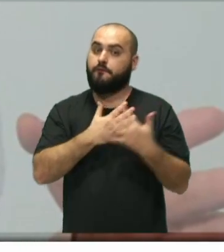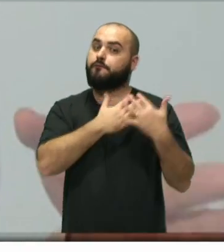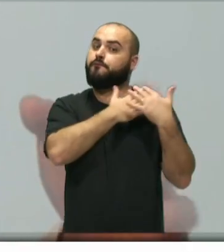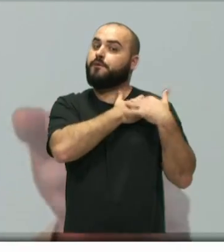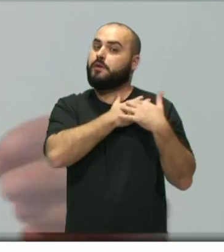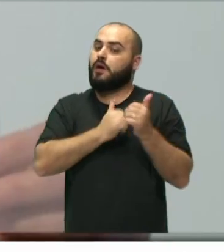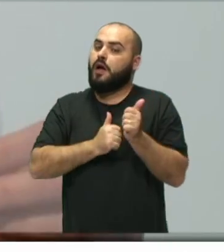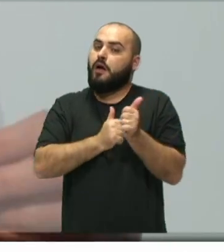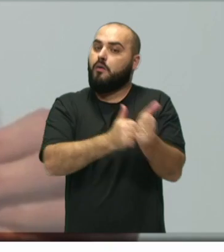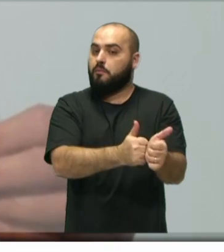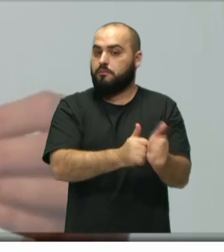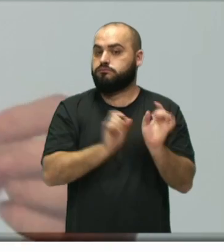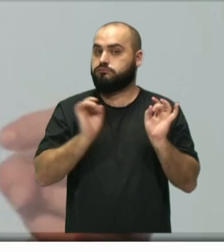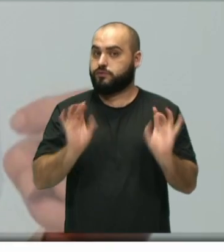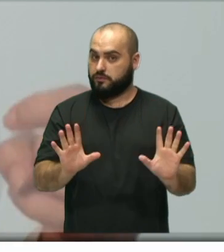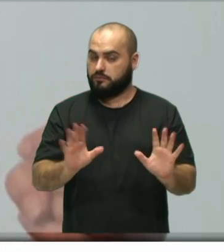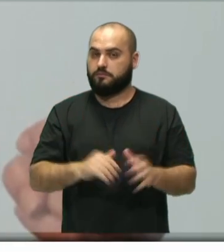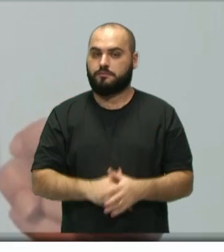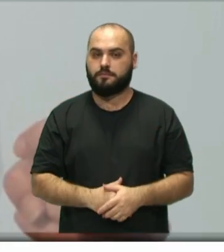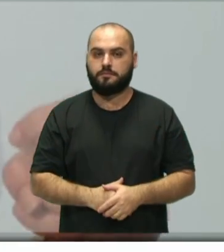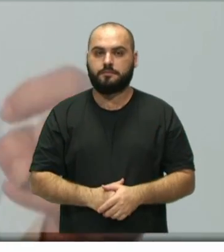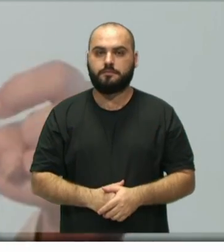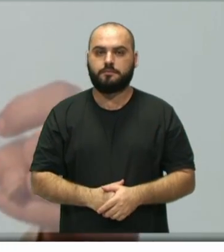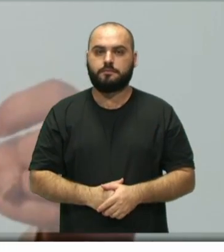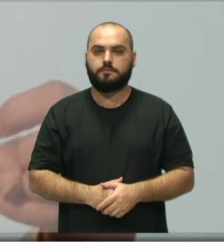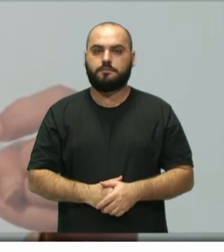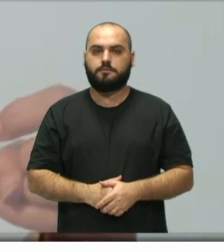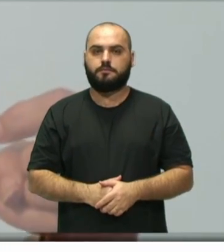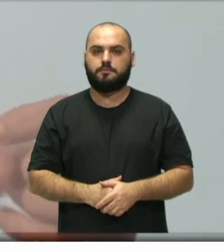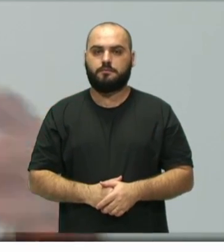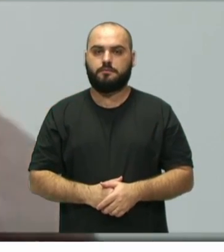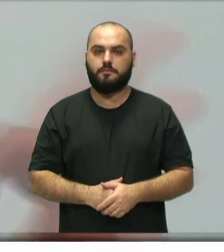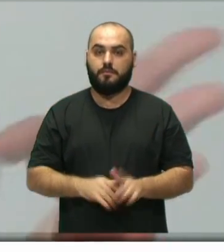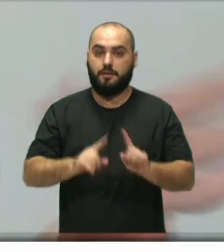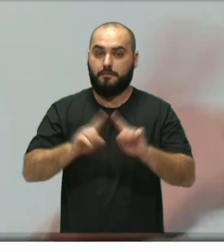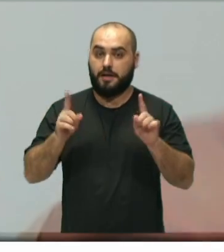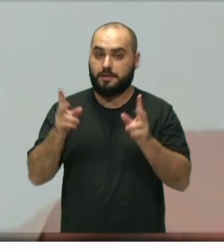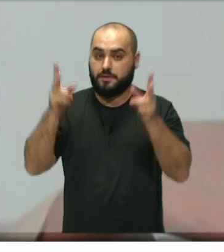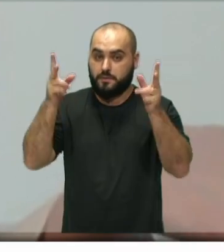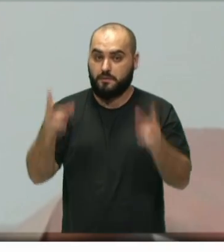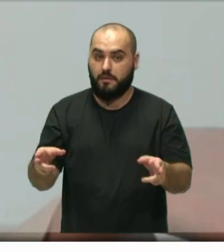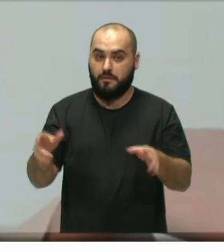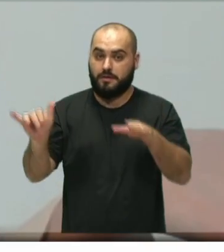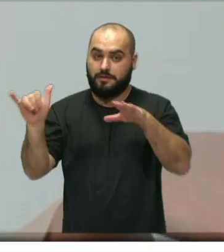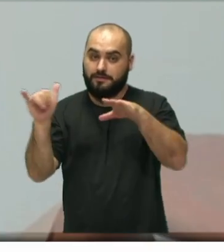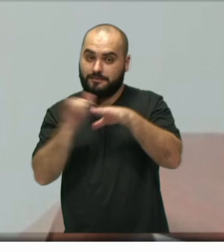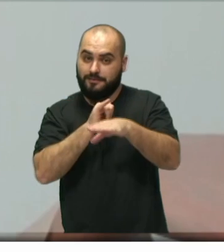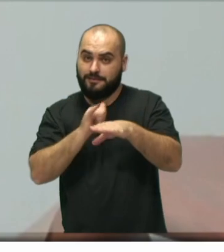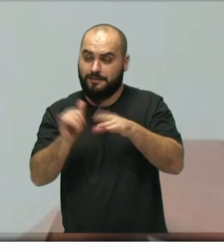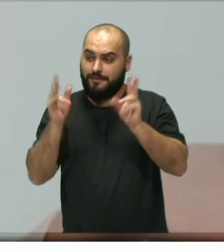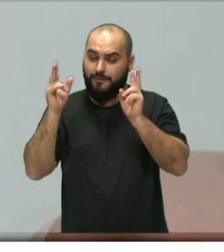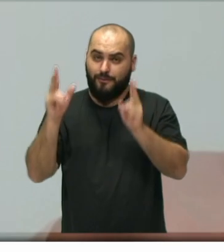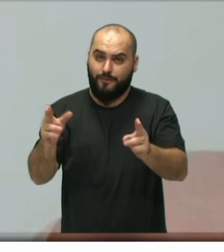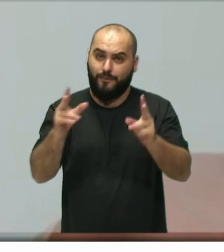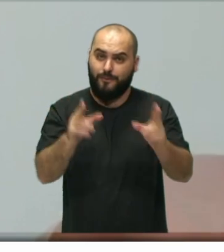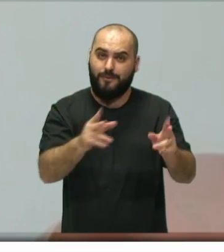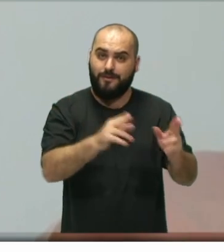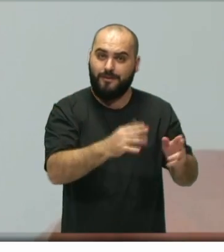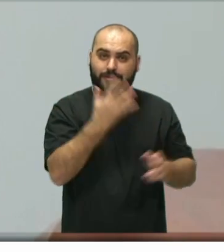acompanho. Mas mesmo aí, as estratégias são as mesmas para qualquer